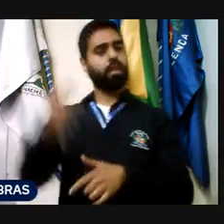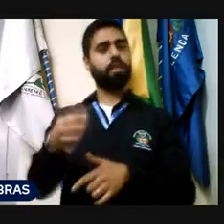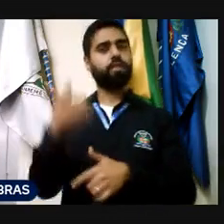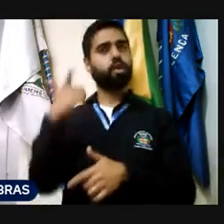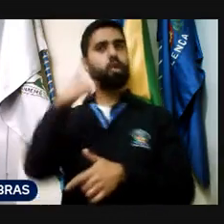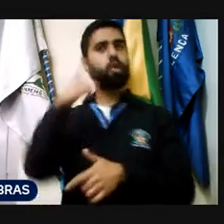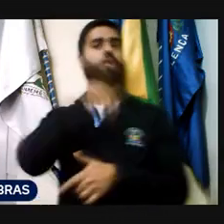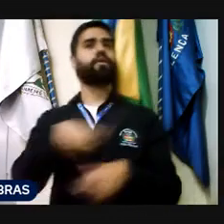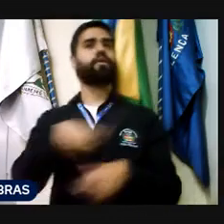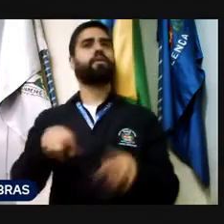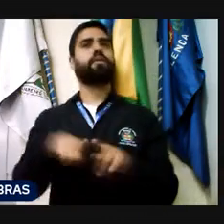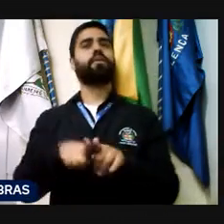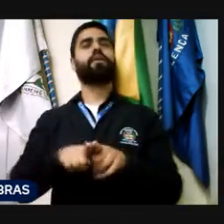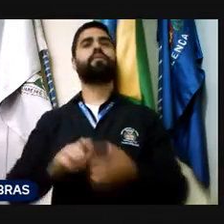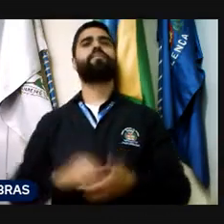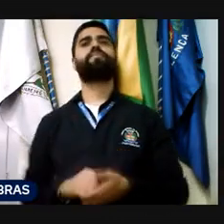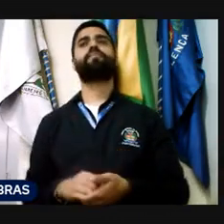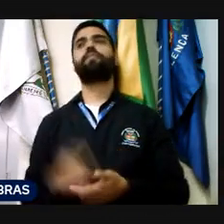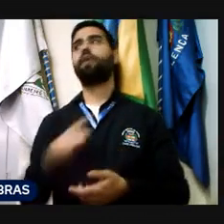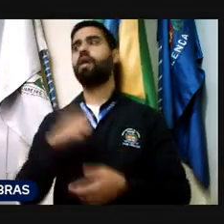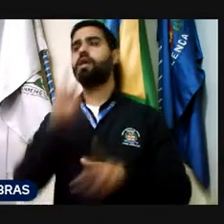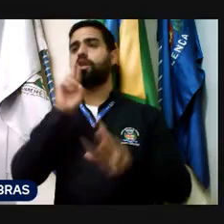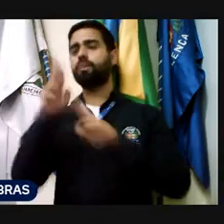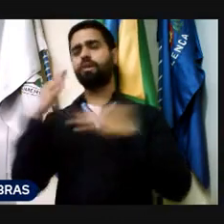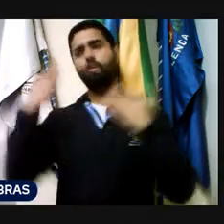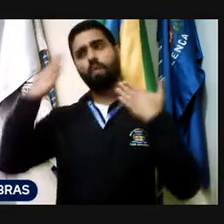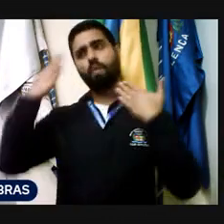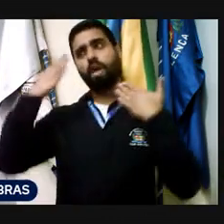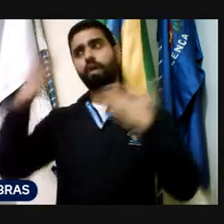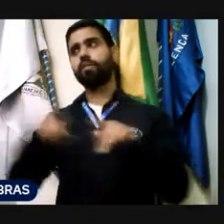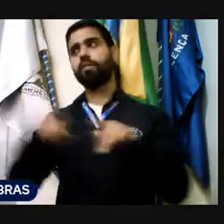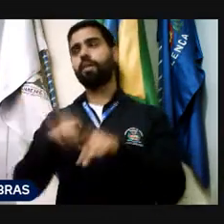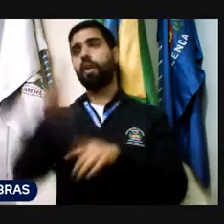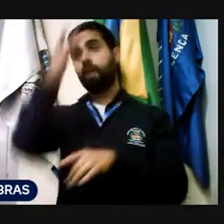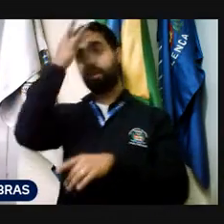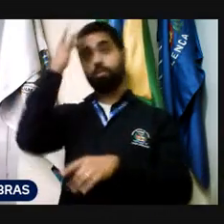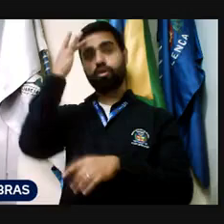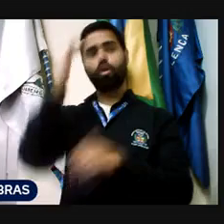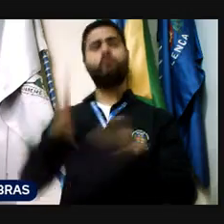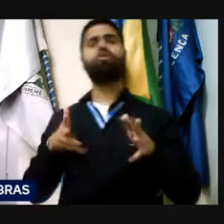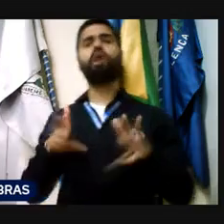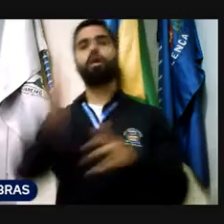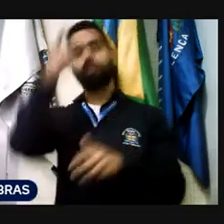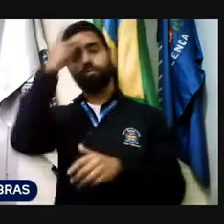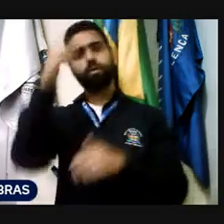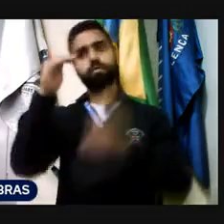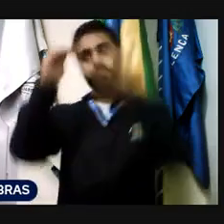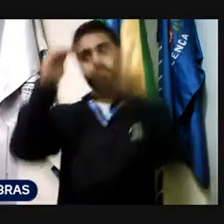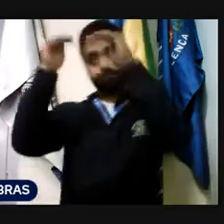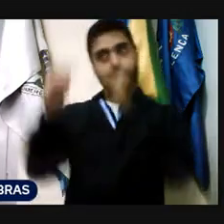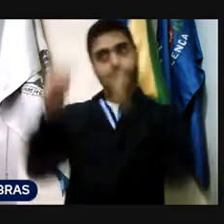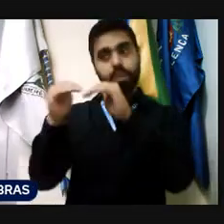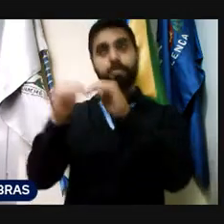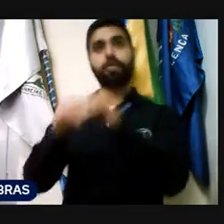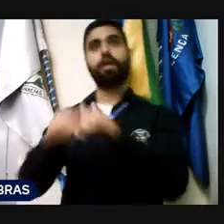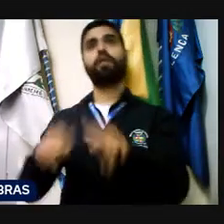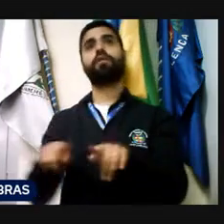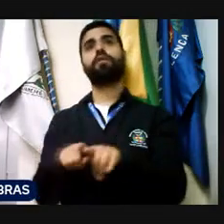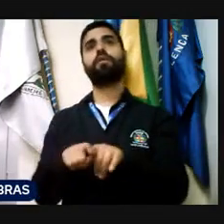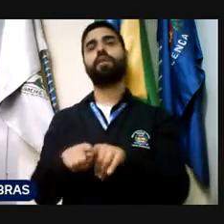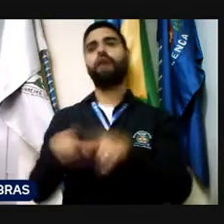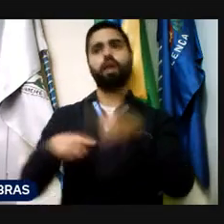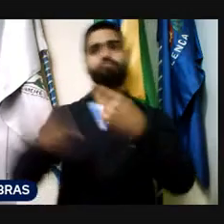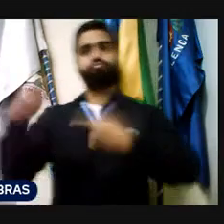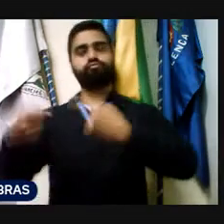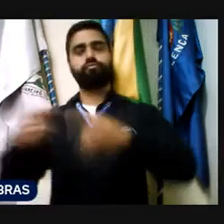buscar o resultado e agradeço a essas pessoas e todos que nos respeitaram naquele momento dessa